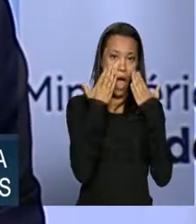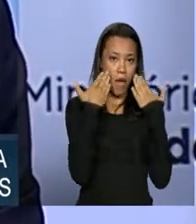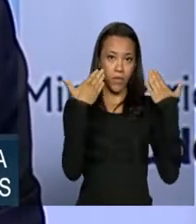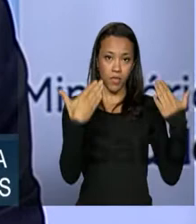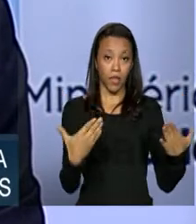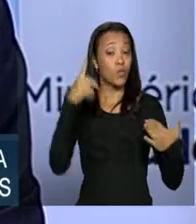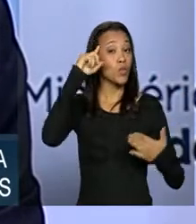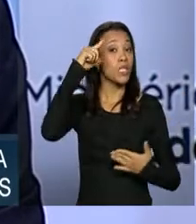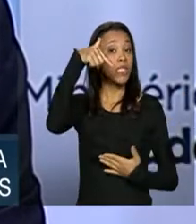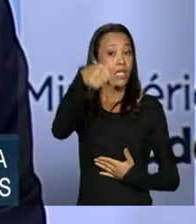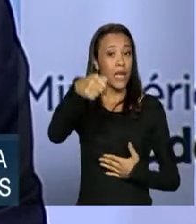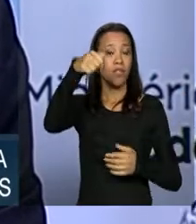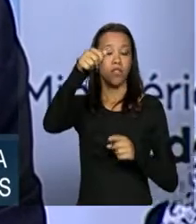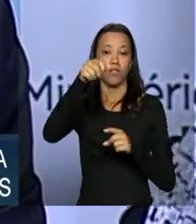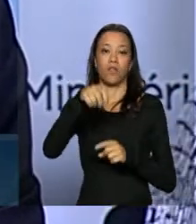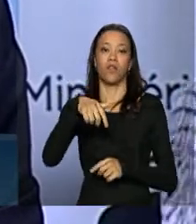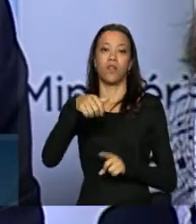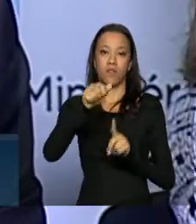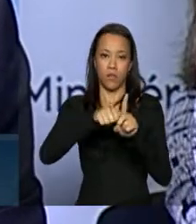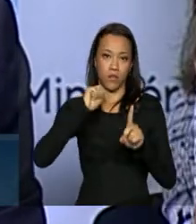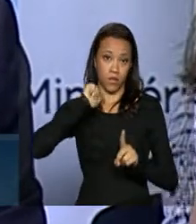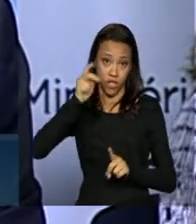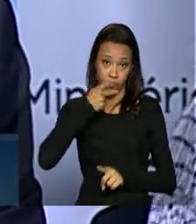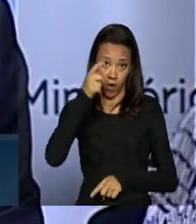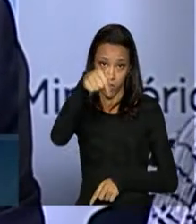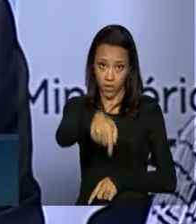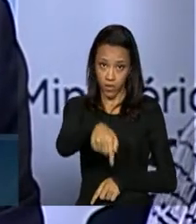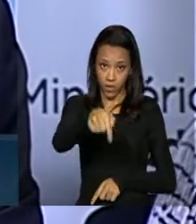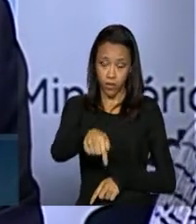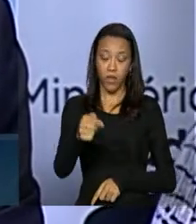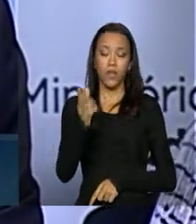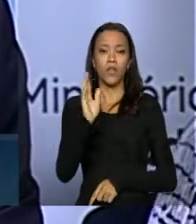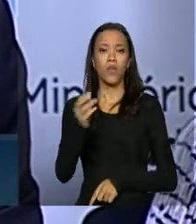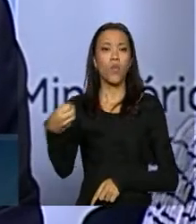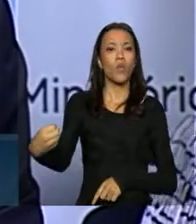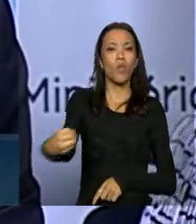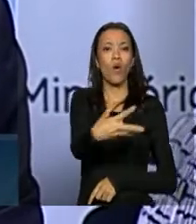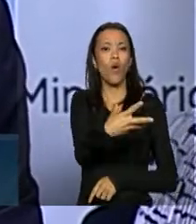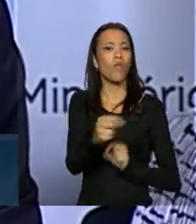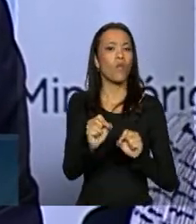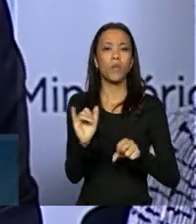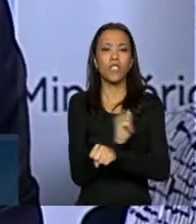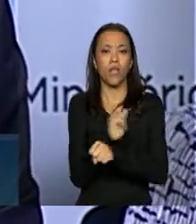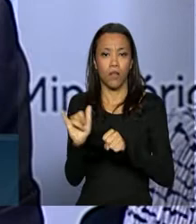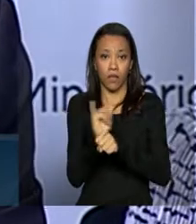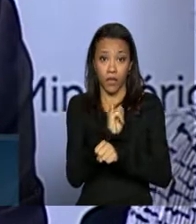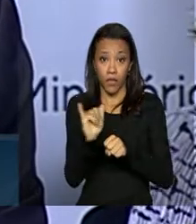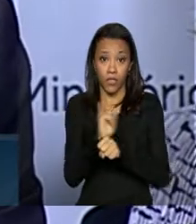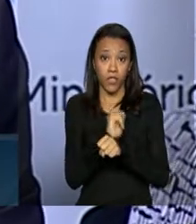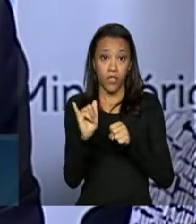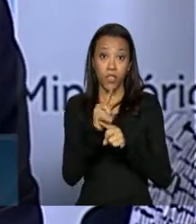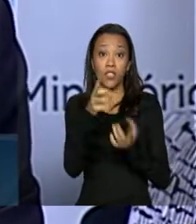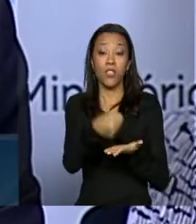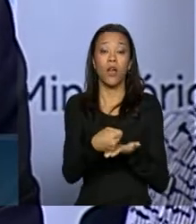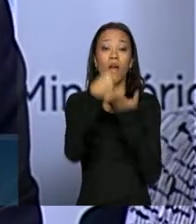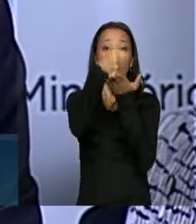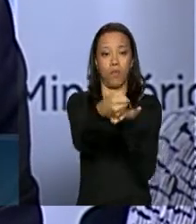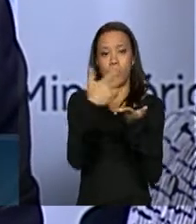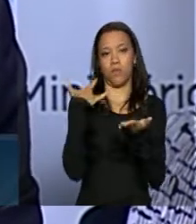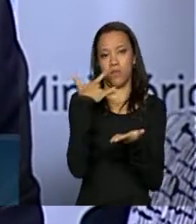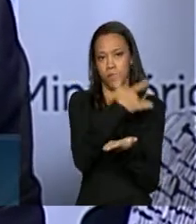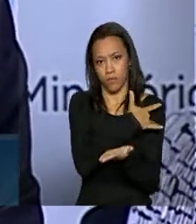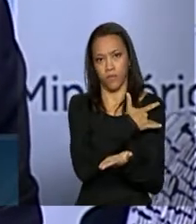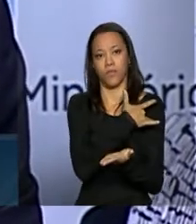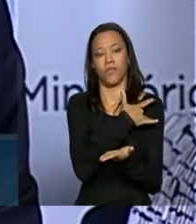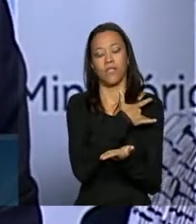falou da alimentação saudável. Nós comentamos que nós estamos introduzindo uma nova estratégia de promoção da saúde, de